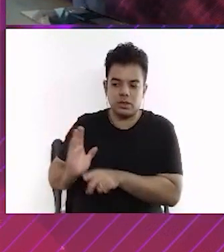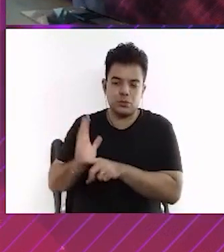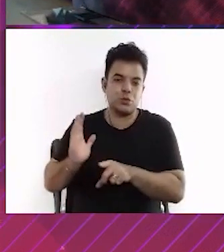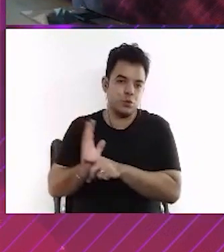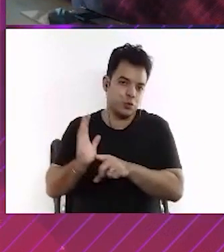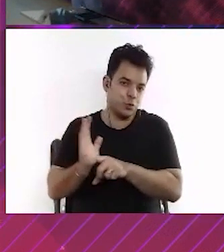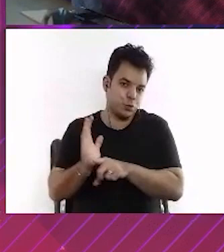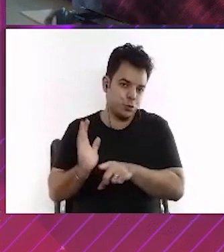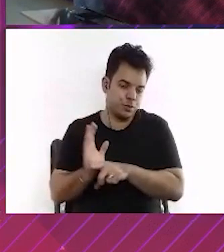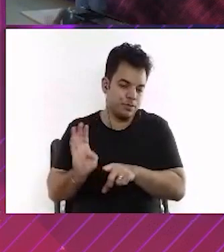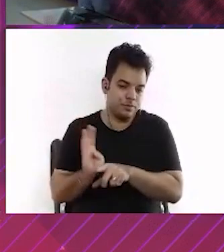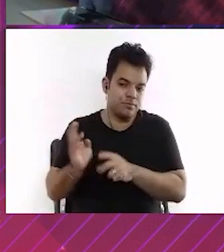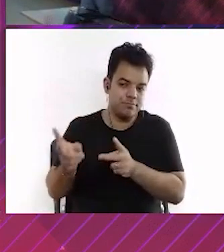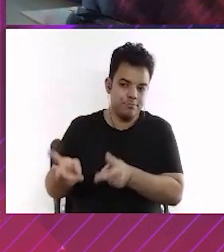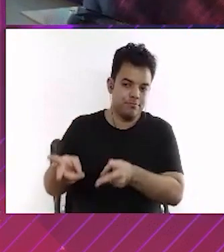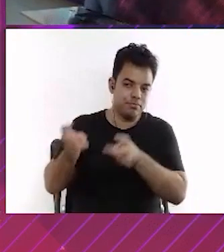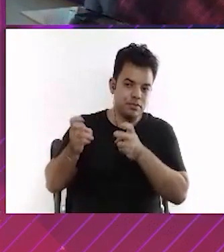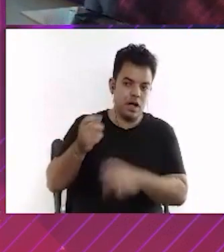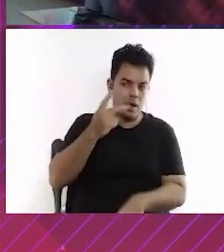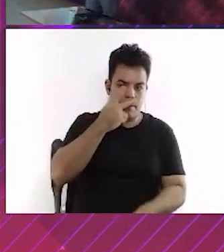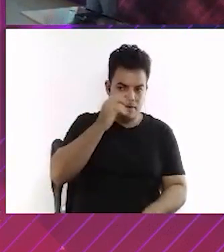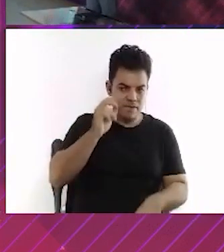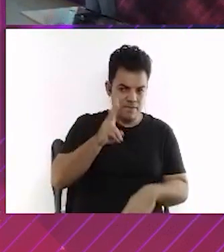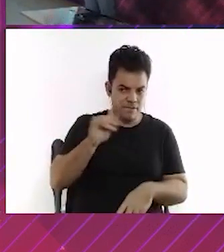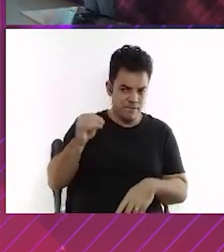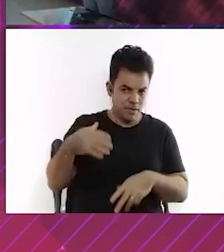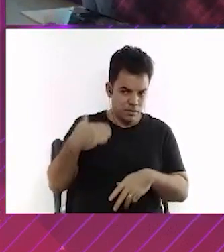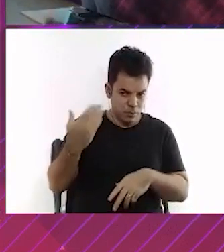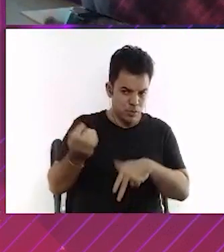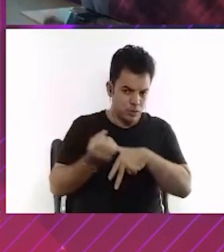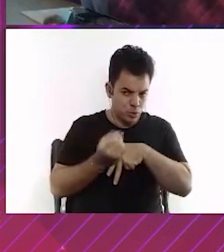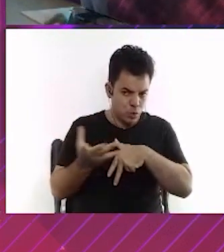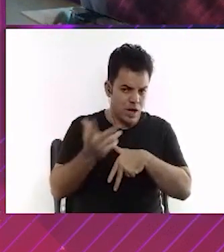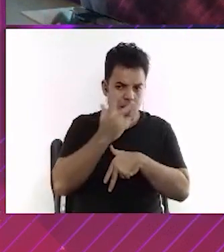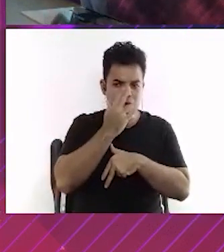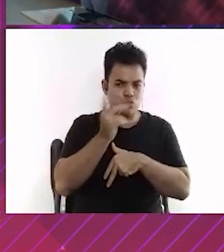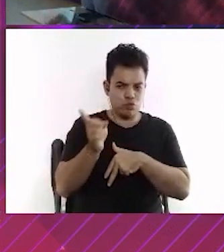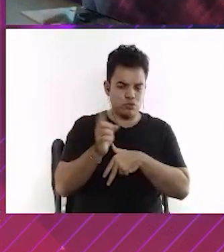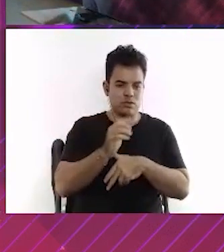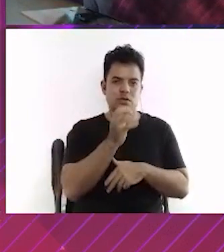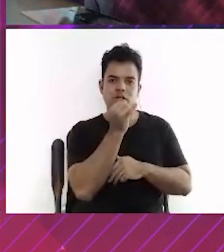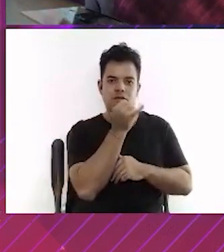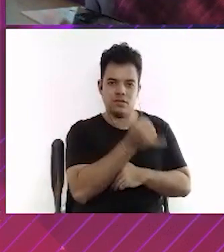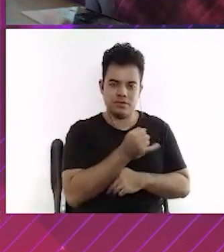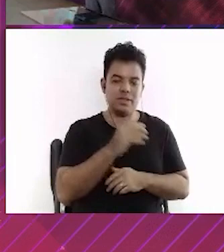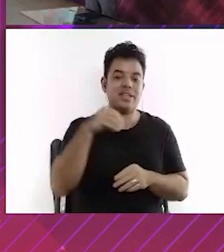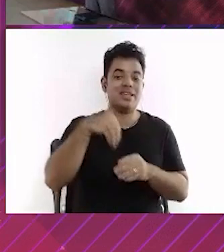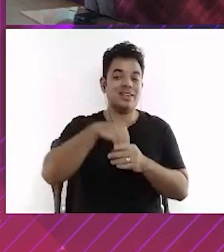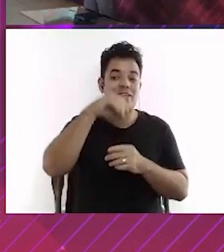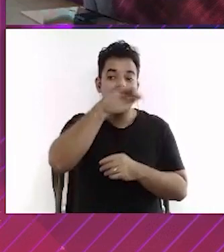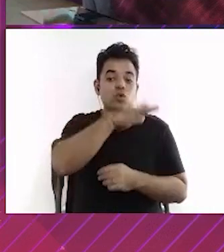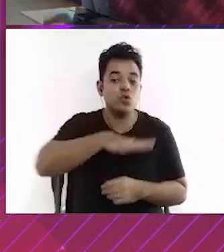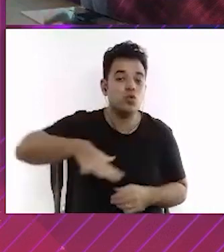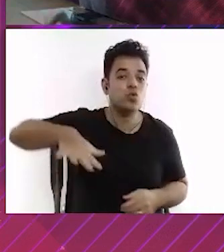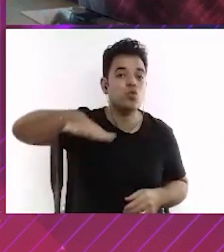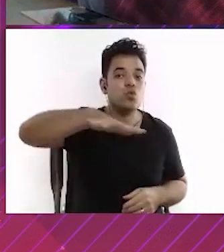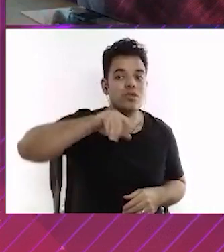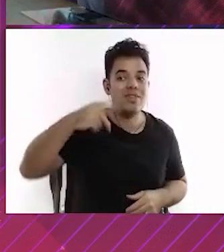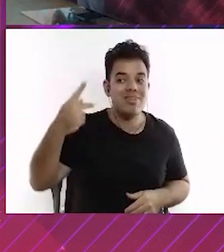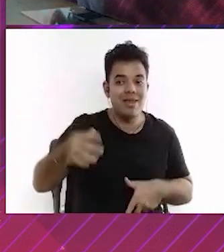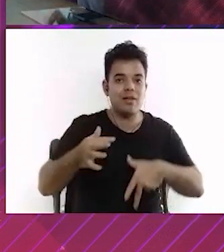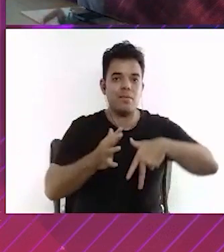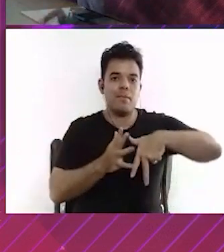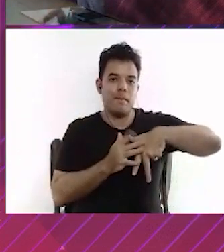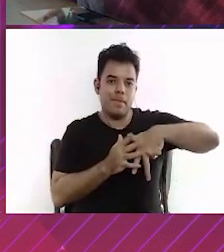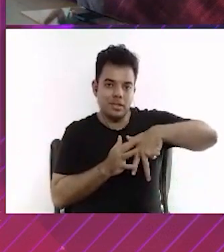uma detecção de um potencial doador. Eles estão observando, dentro daquele contexto do hospital, se aquele paciente ele